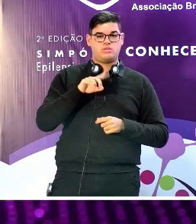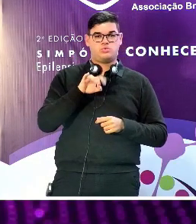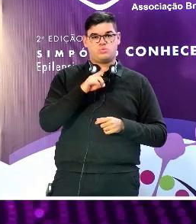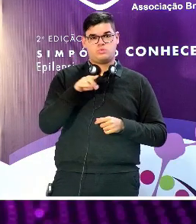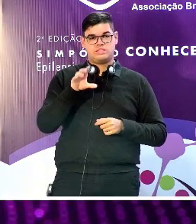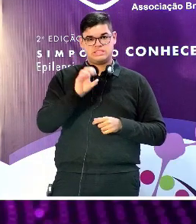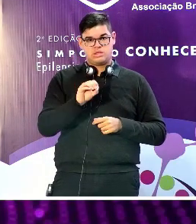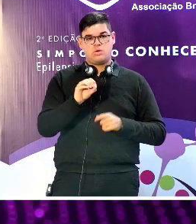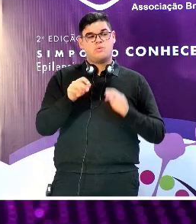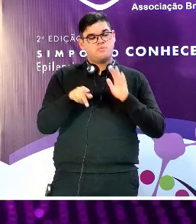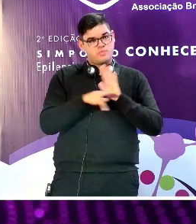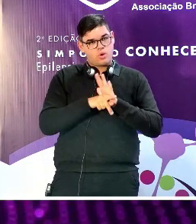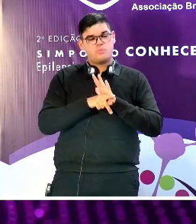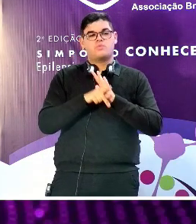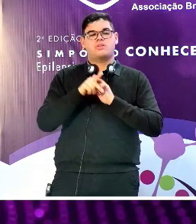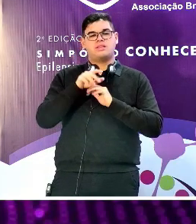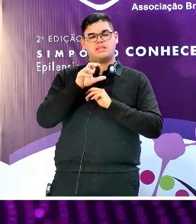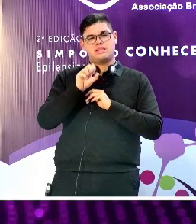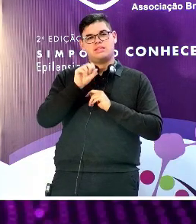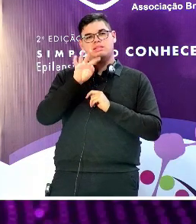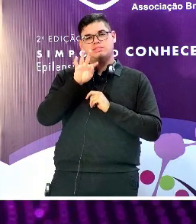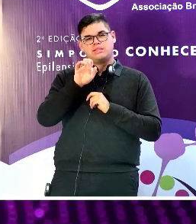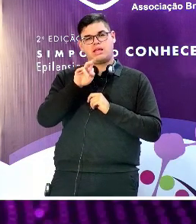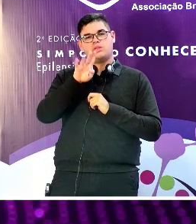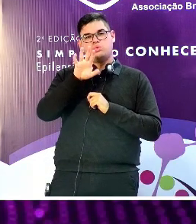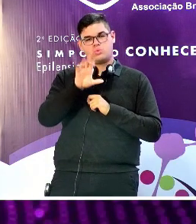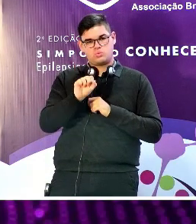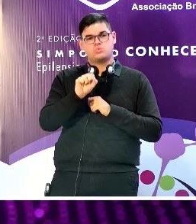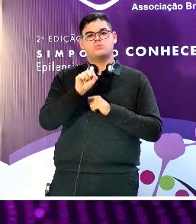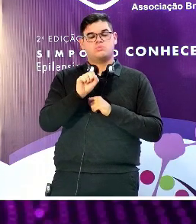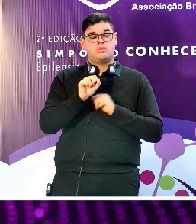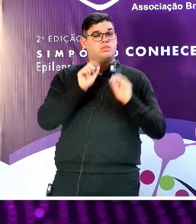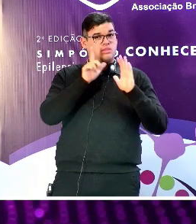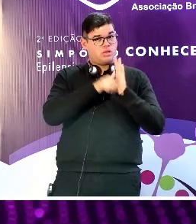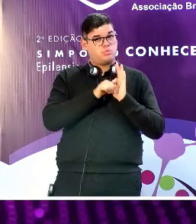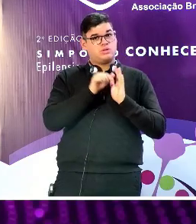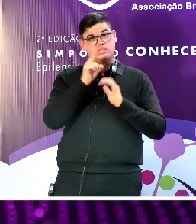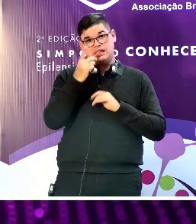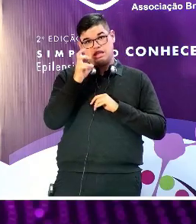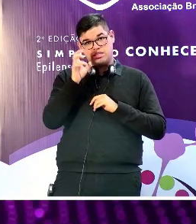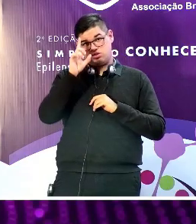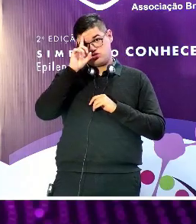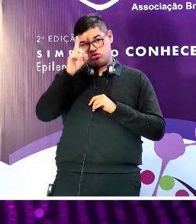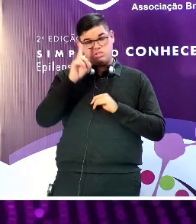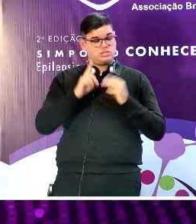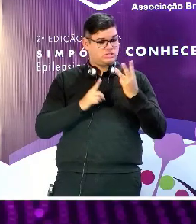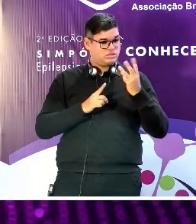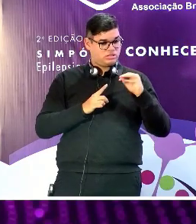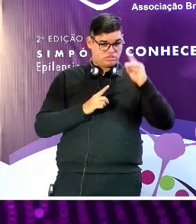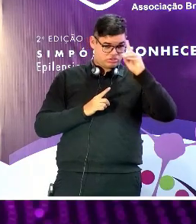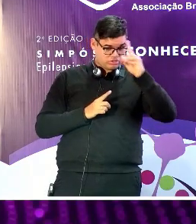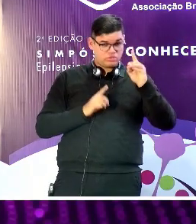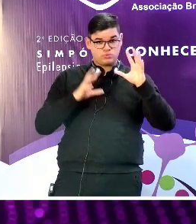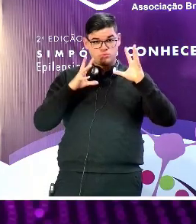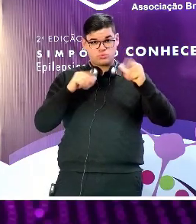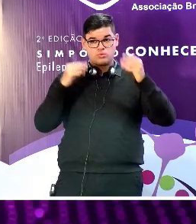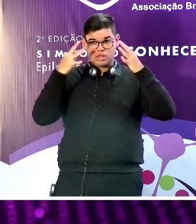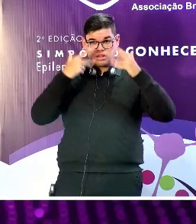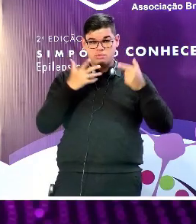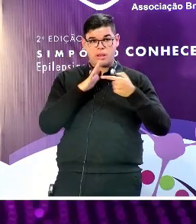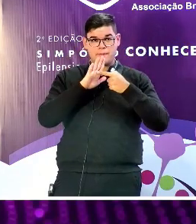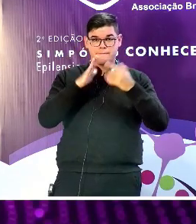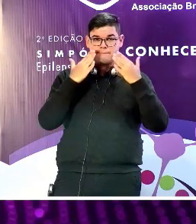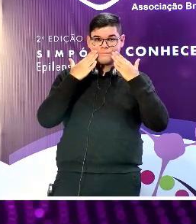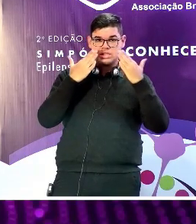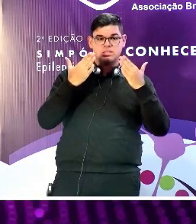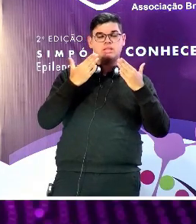do início do modelo, e depois de 15 a 30 dias, todos os animais apresentam crises recorrentes e